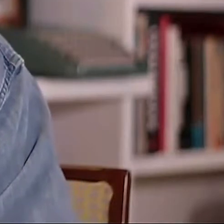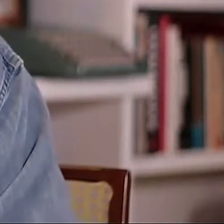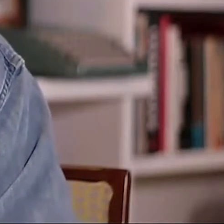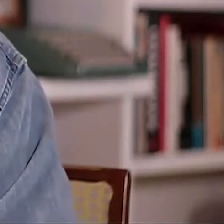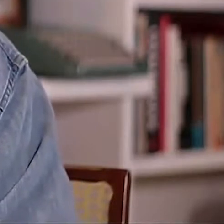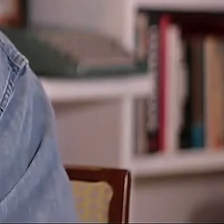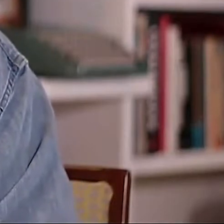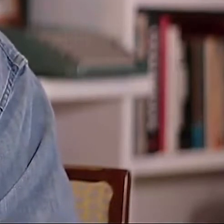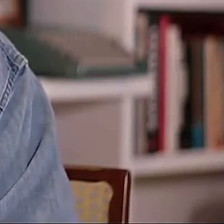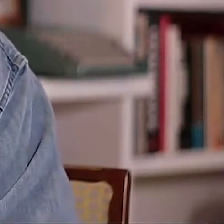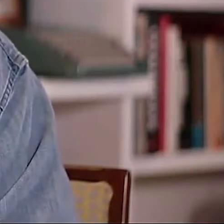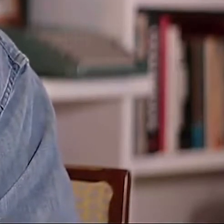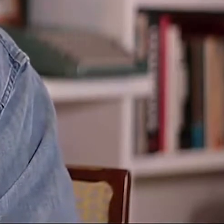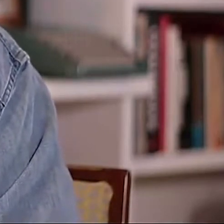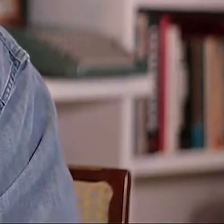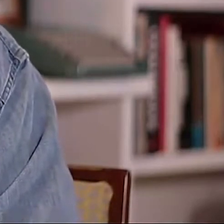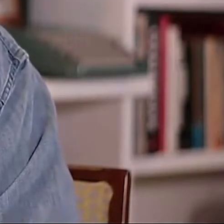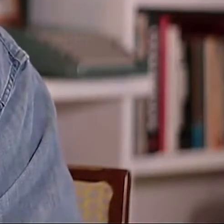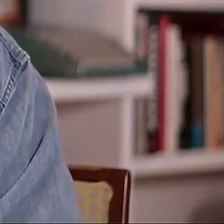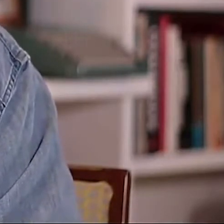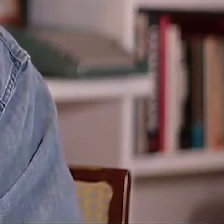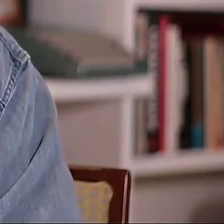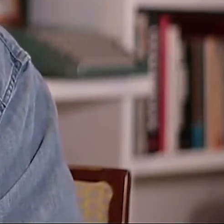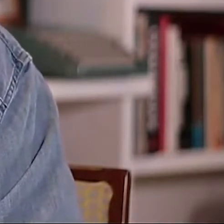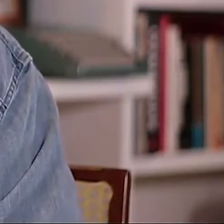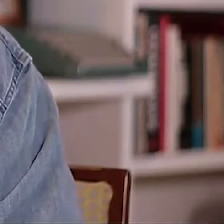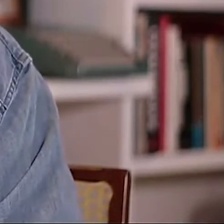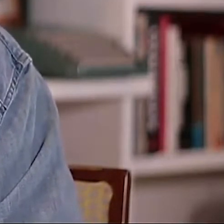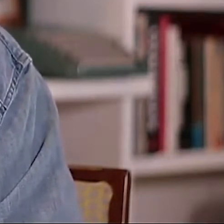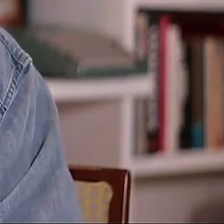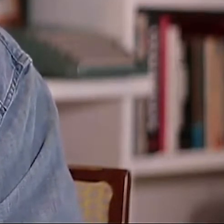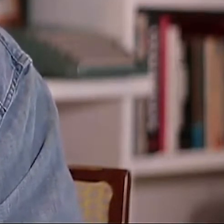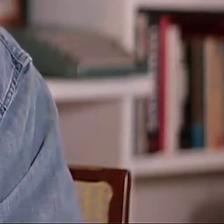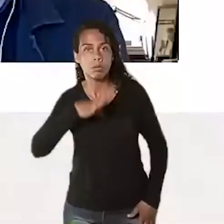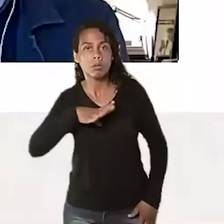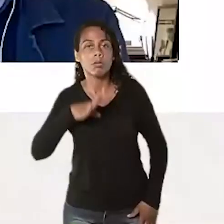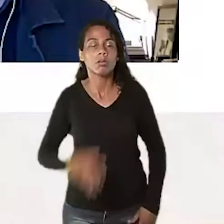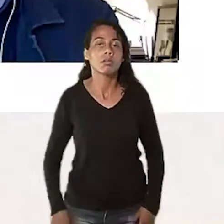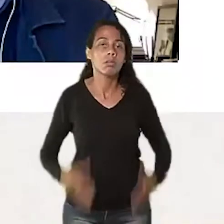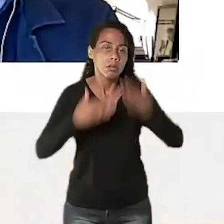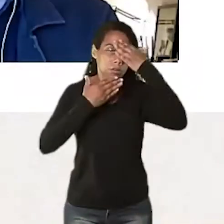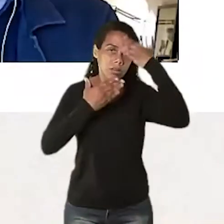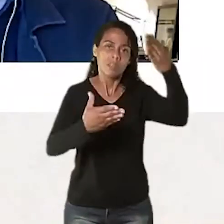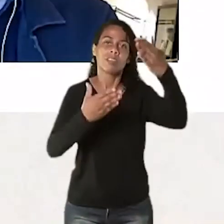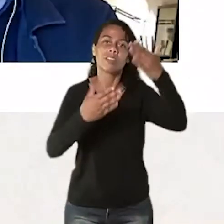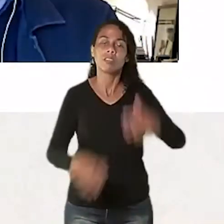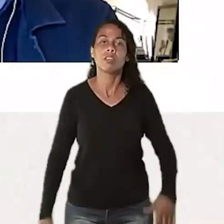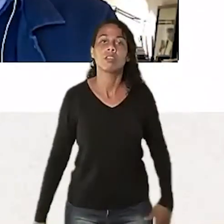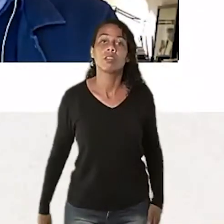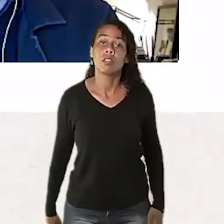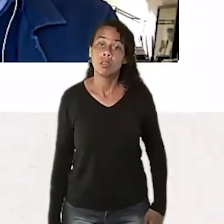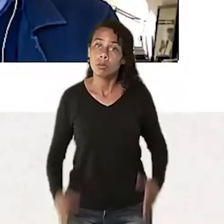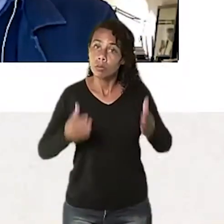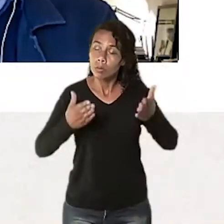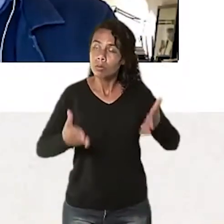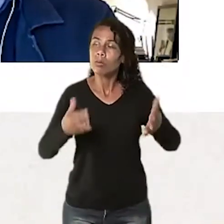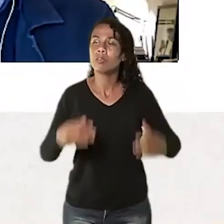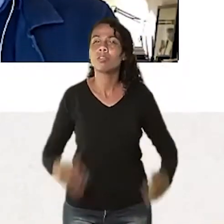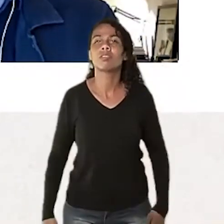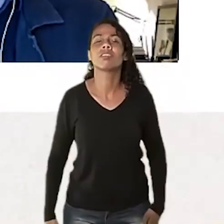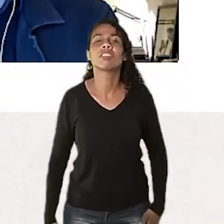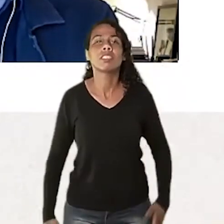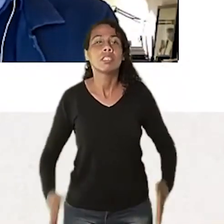né? Lá do lado de Portugal. Então, hoje a gente tem a alegria de ter o Cuenca